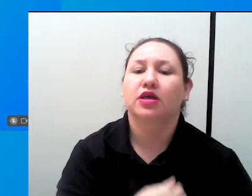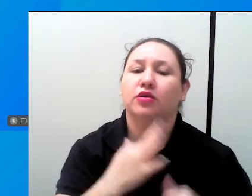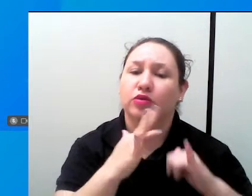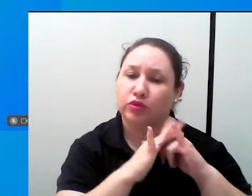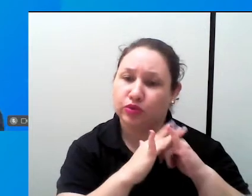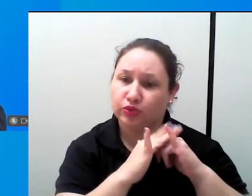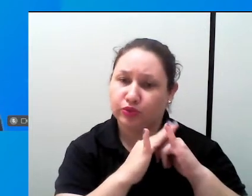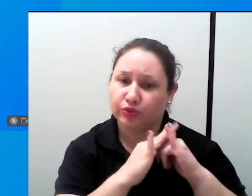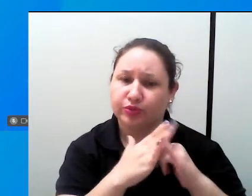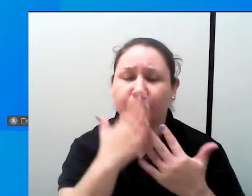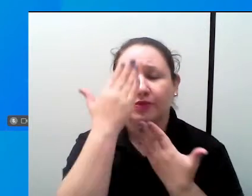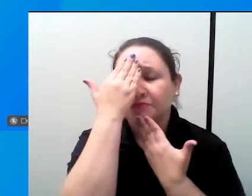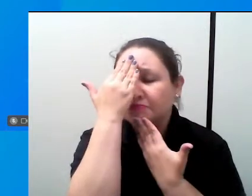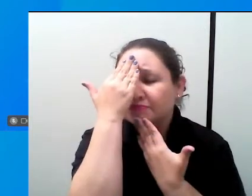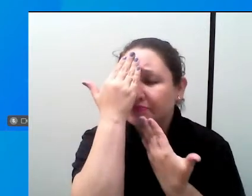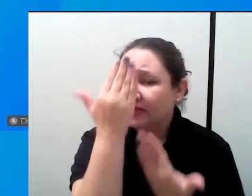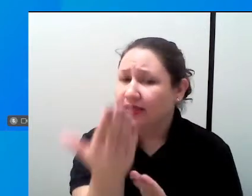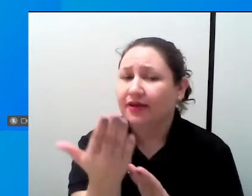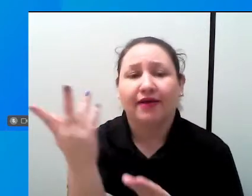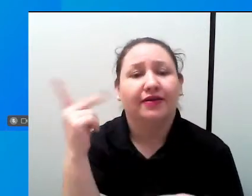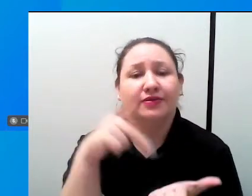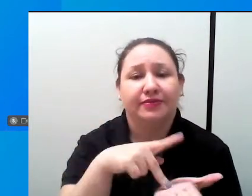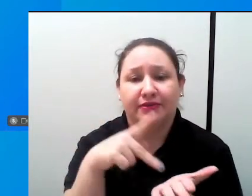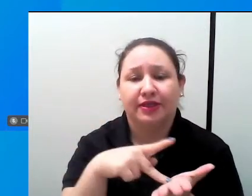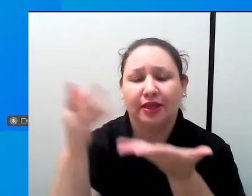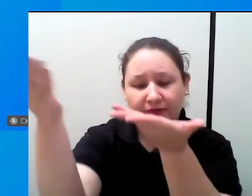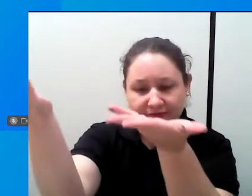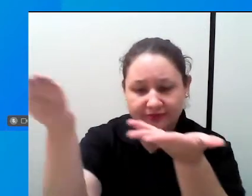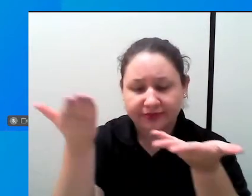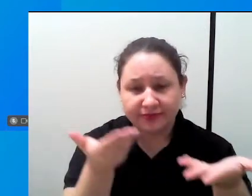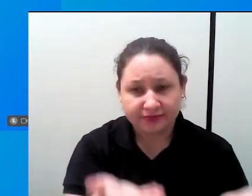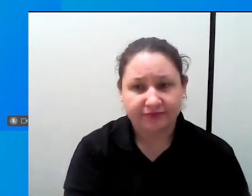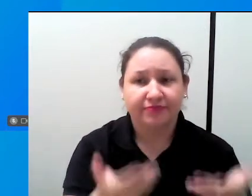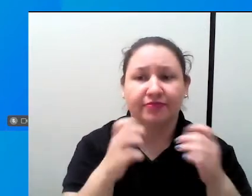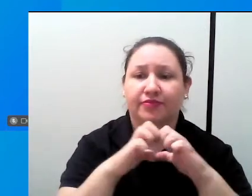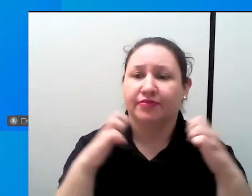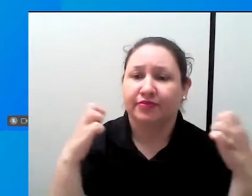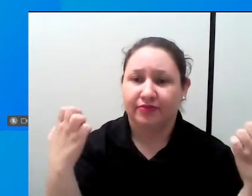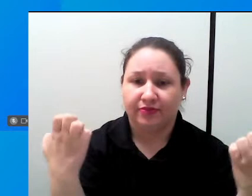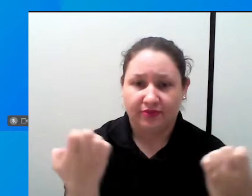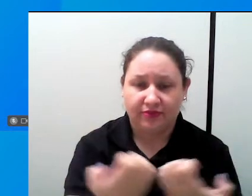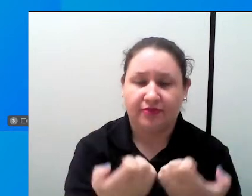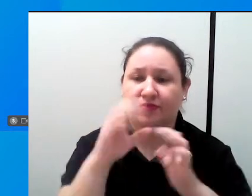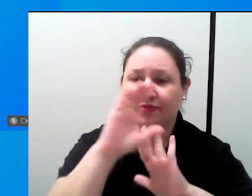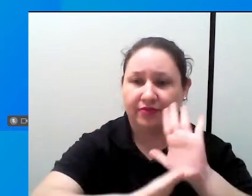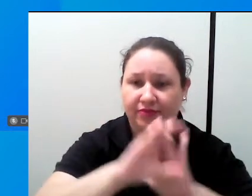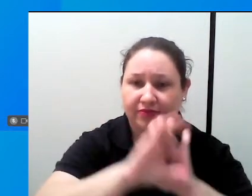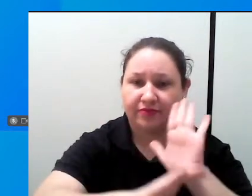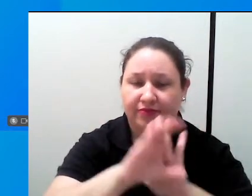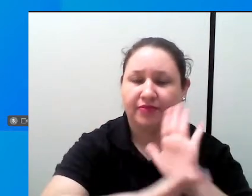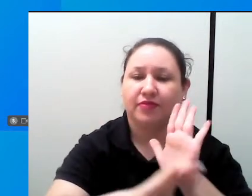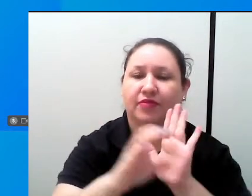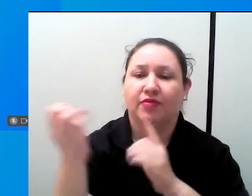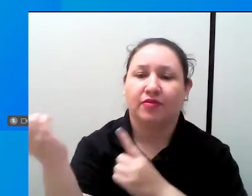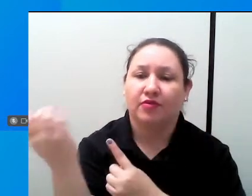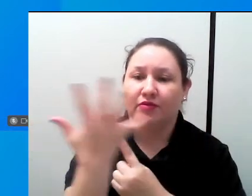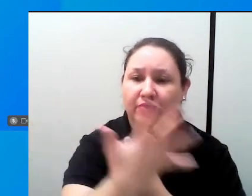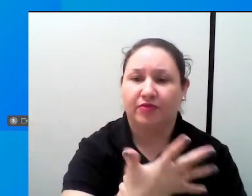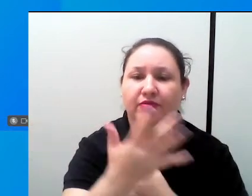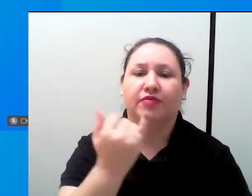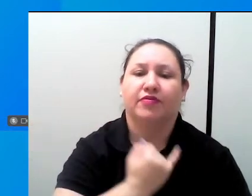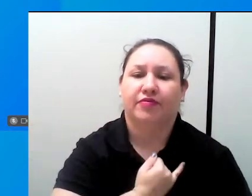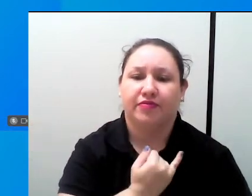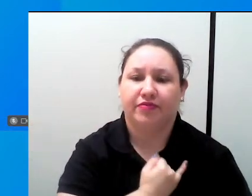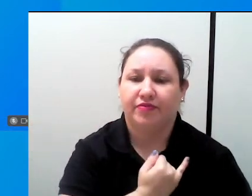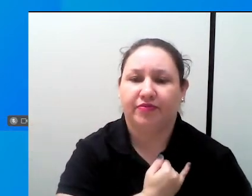Sejam, mais uma vez, muito bem-vindos ao Seminário de Curricularização da Extensão do IFAC. E a extensão,